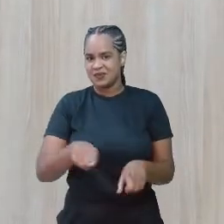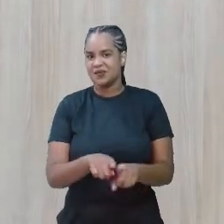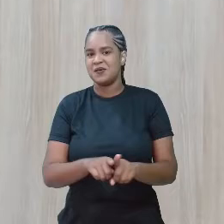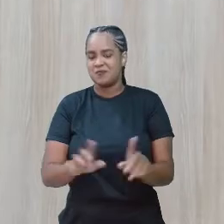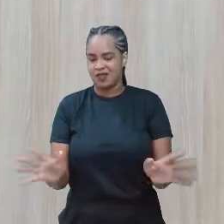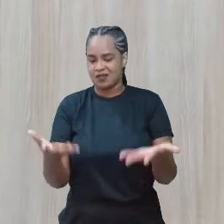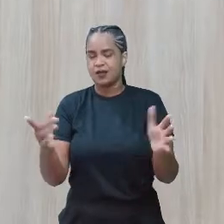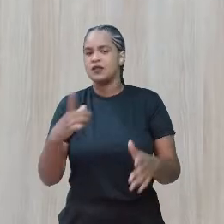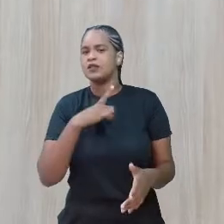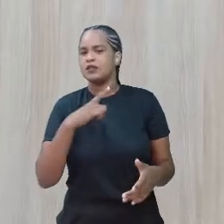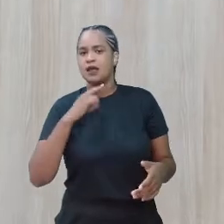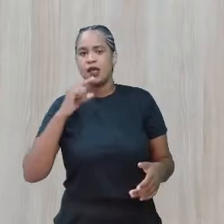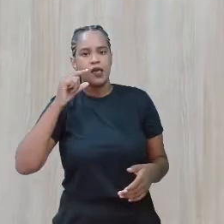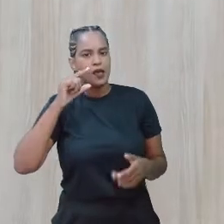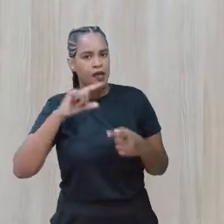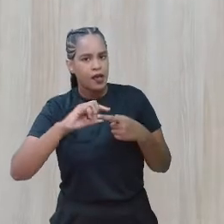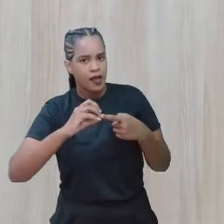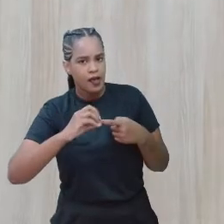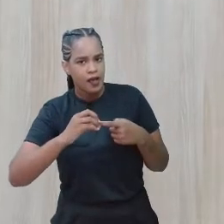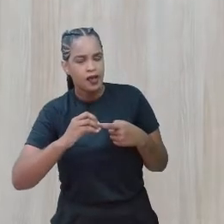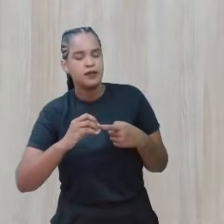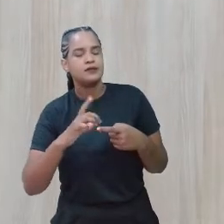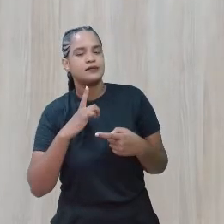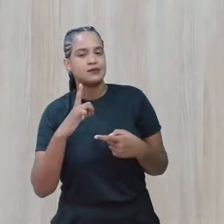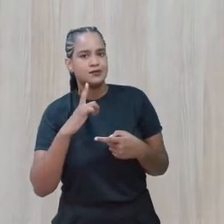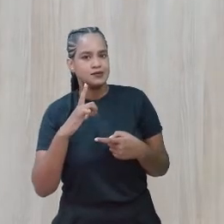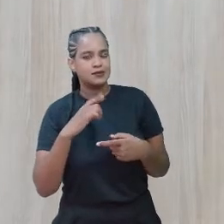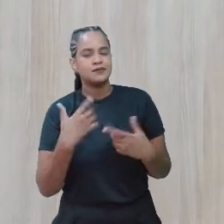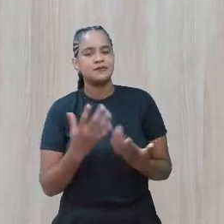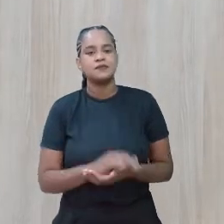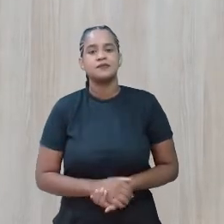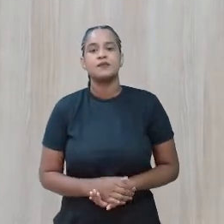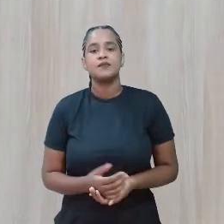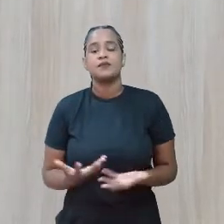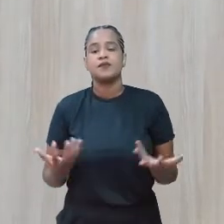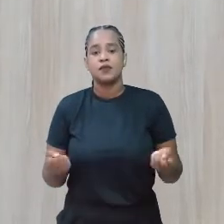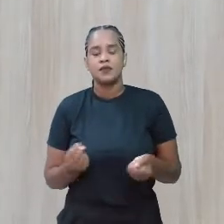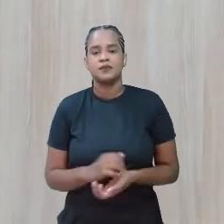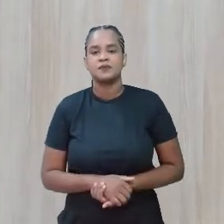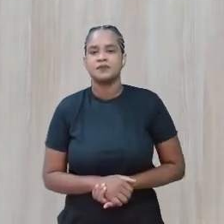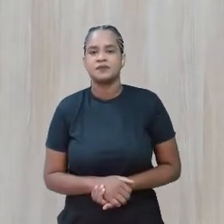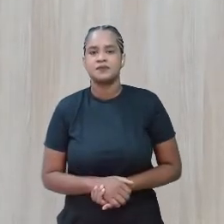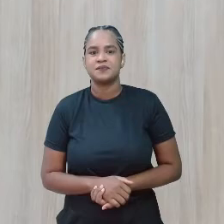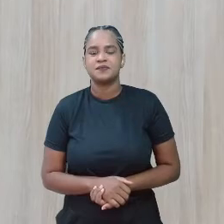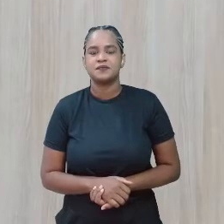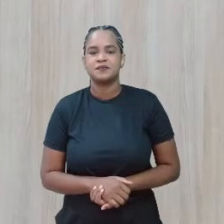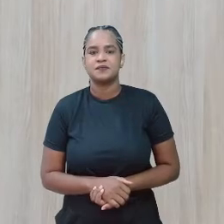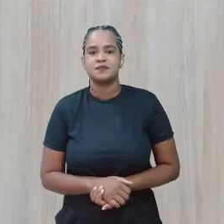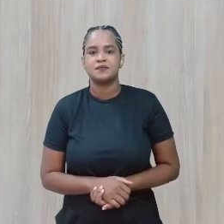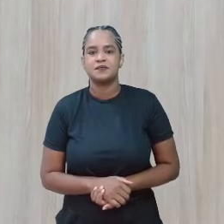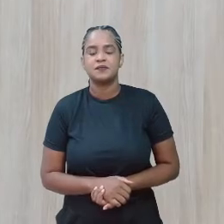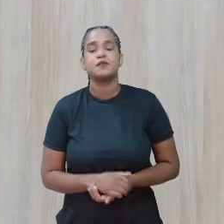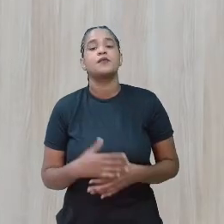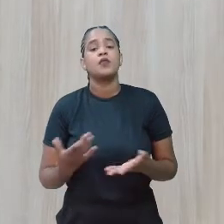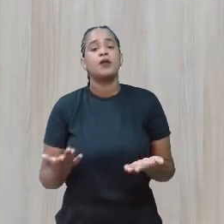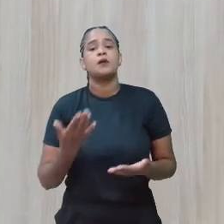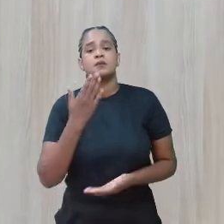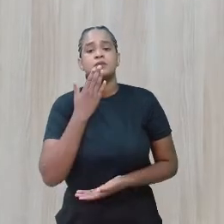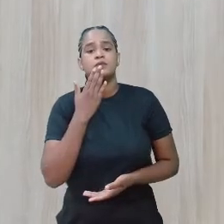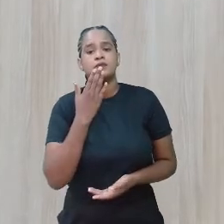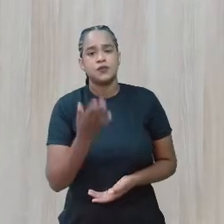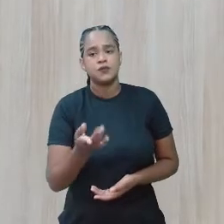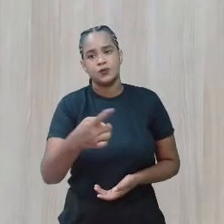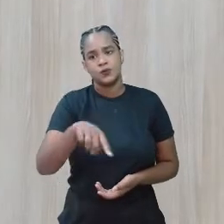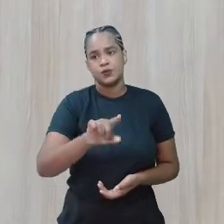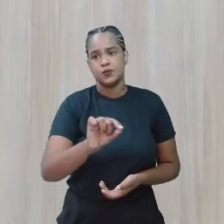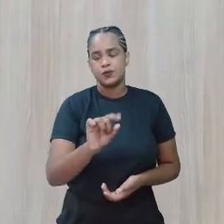papel, com caneta? Vamos aí anotar algumas coisas. Então, meu pedido aqui para vocês é em relação a esse tema,